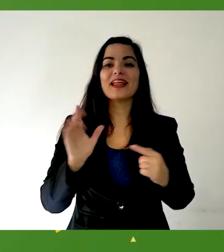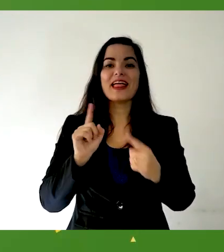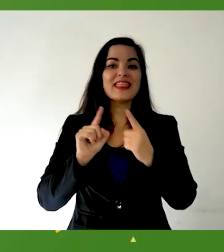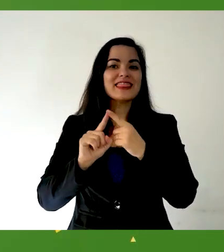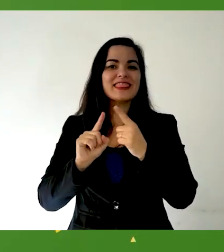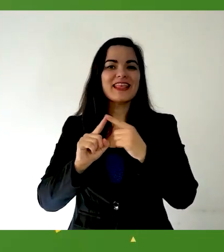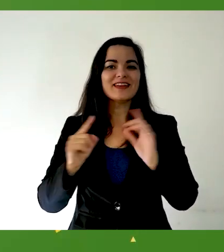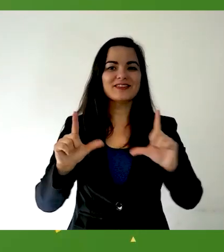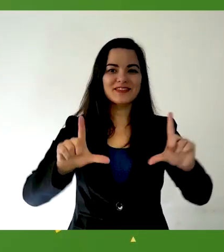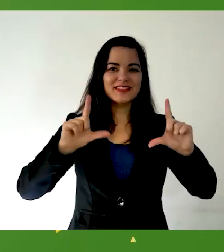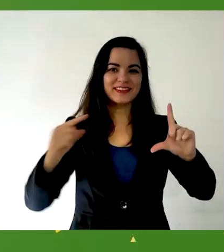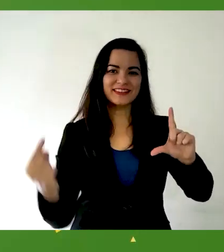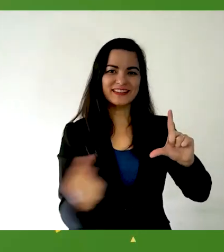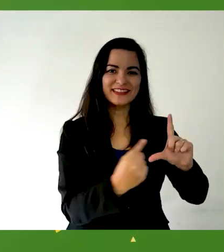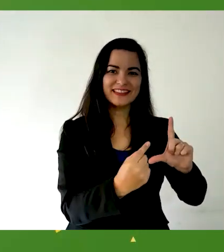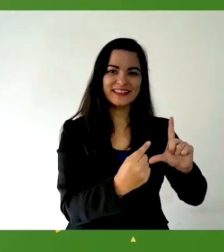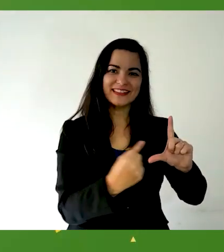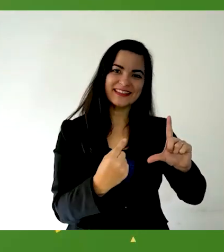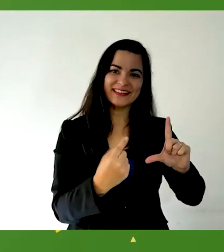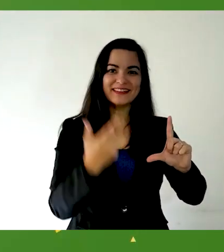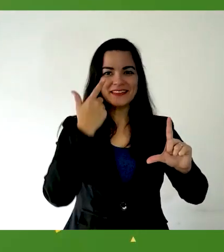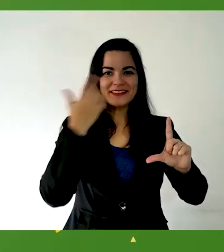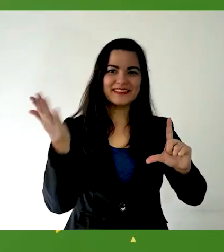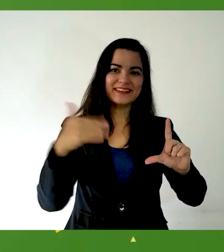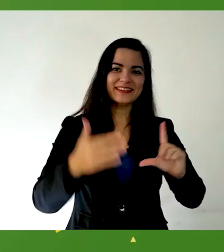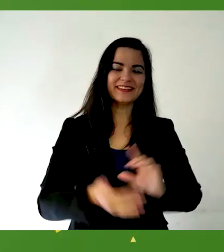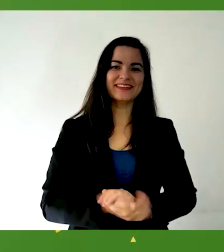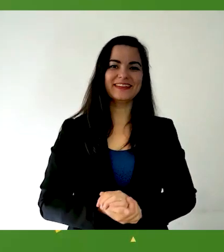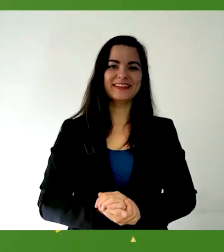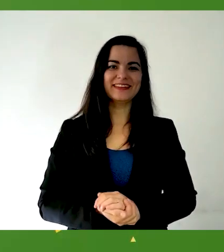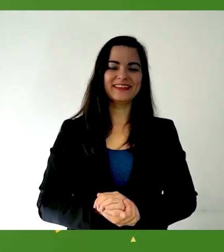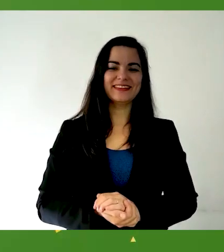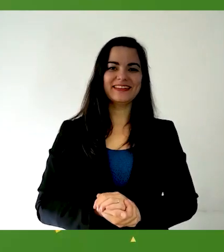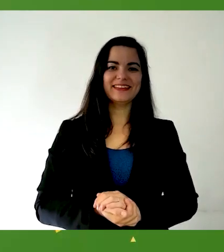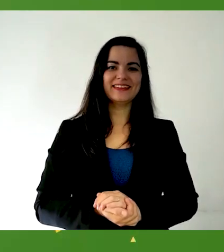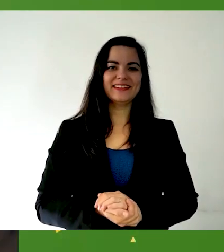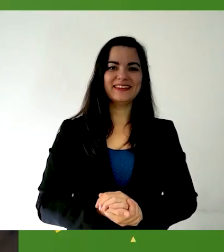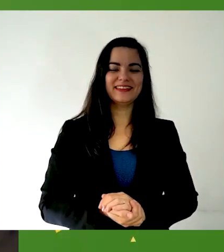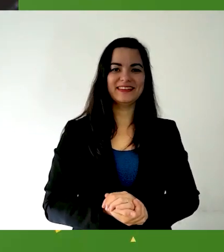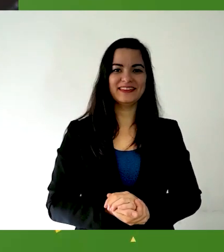Coloca o dedinho aí na tela. Vamos ver?